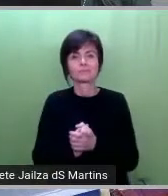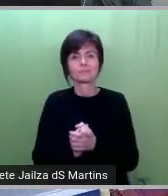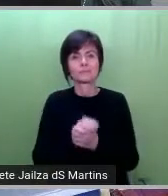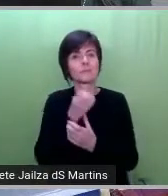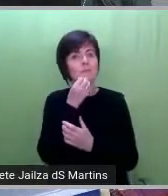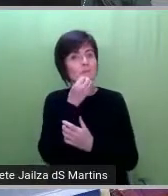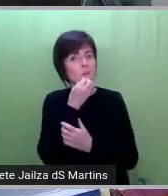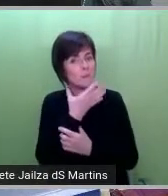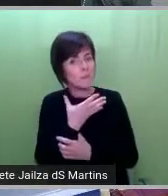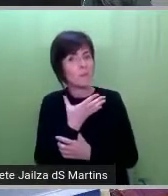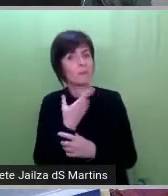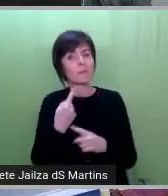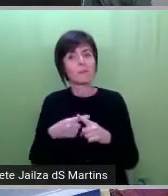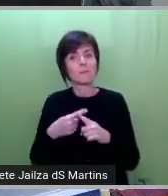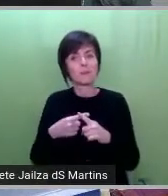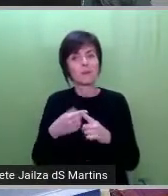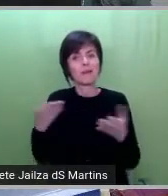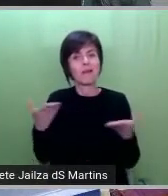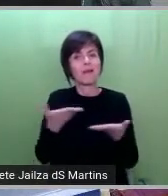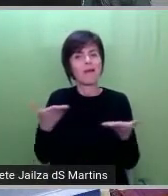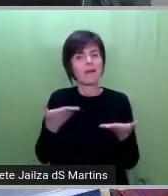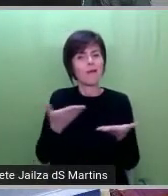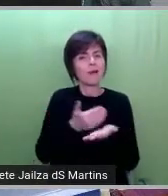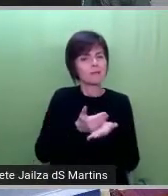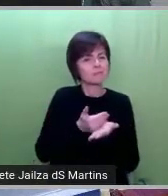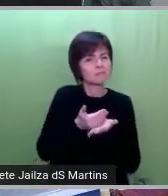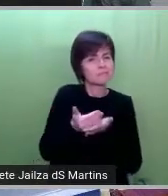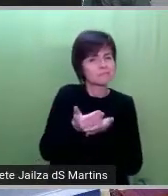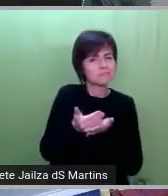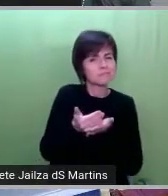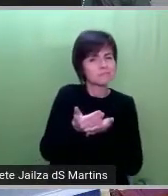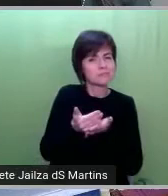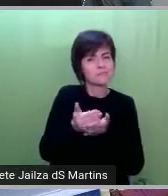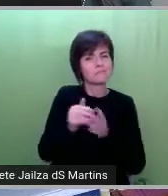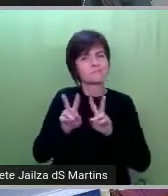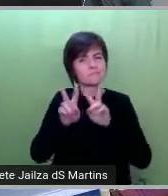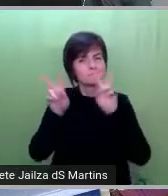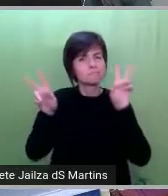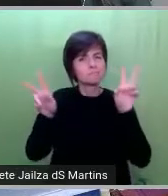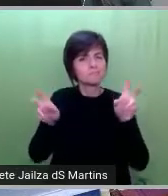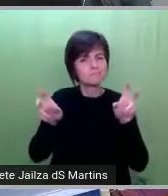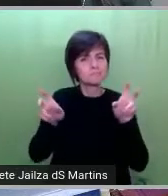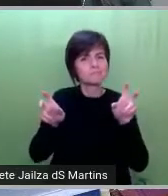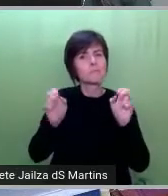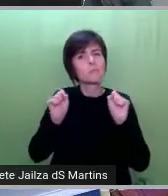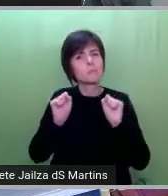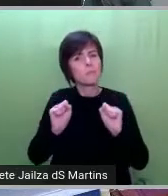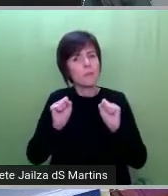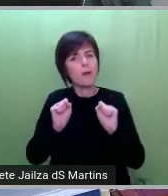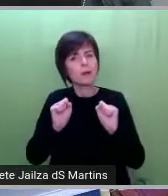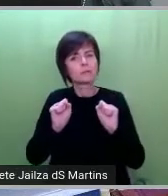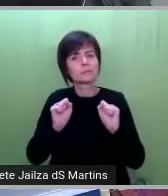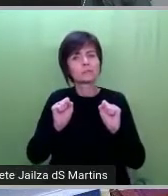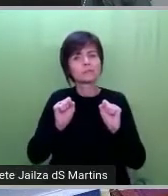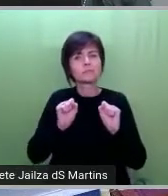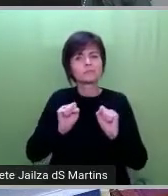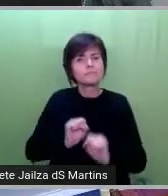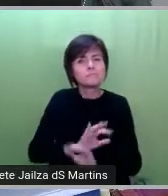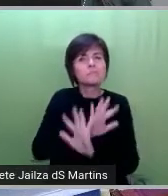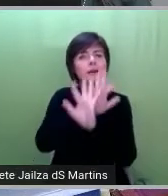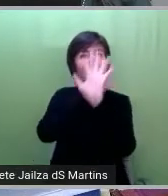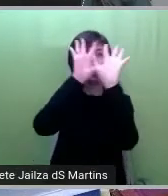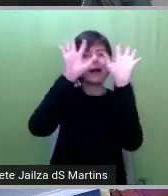seja melhor, porque eu vou, a forma como eu vou abordar o tema pode ilustrar tudo que o